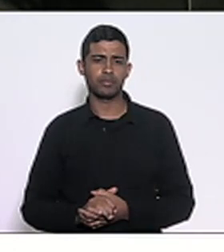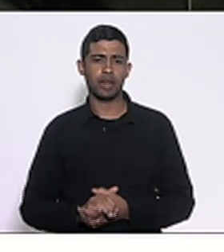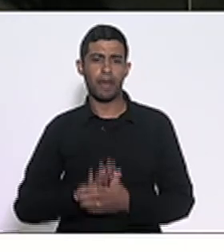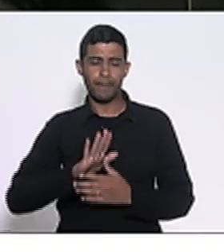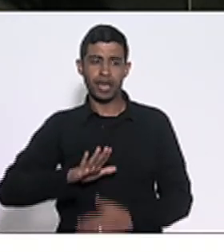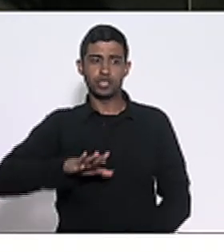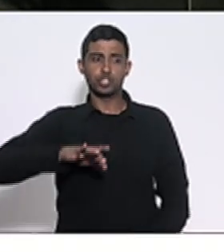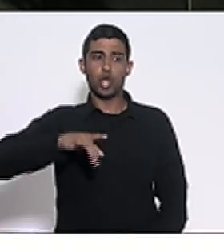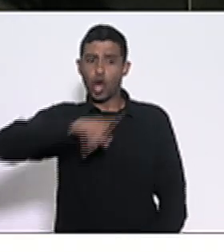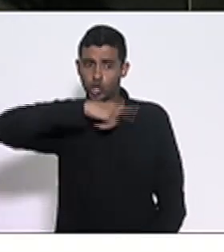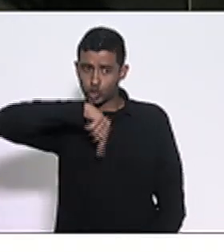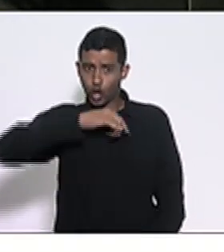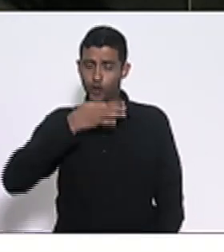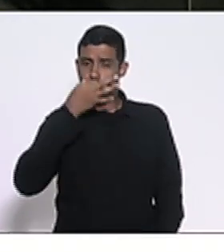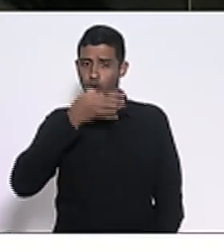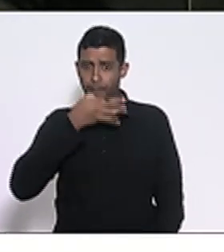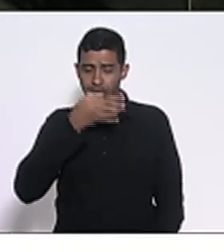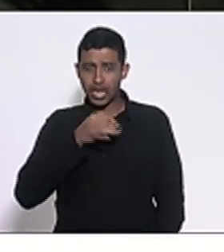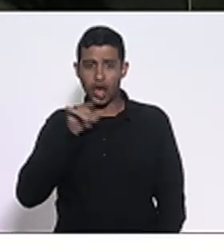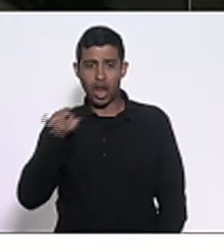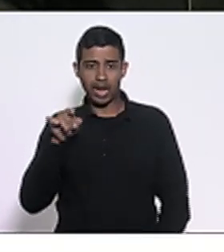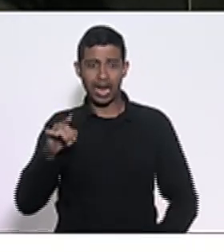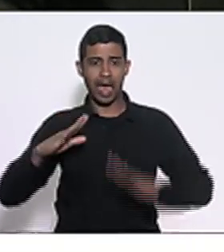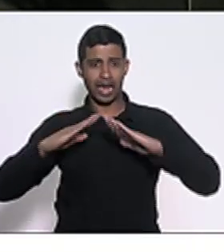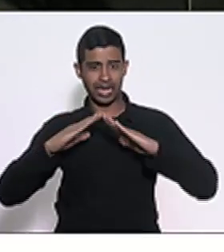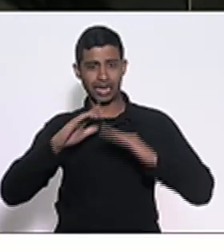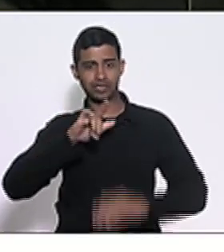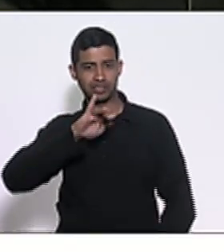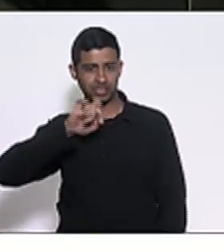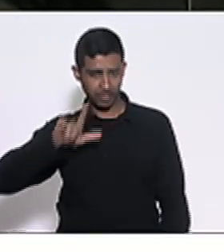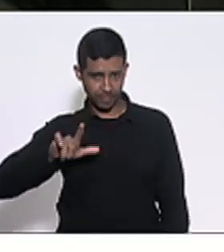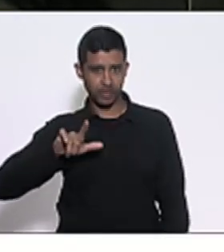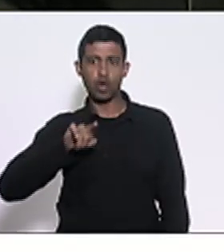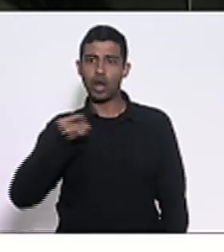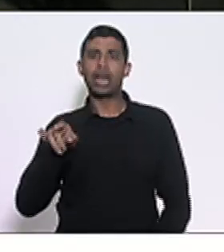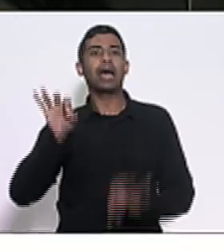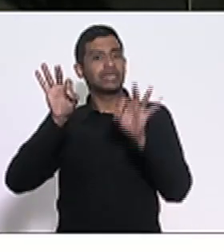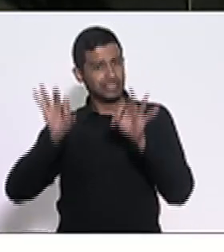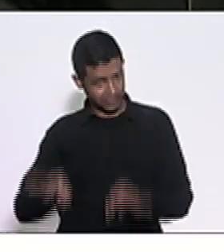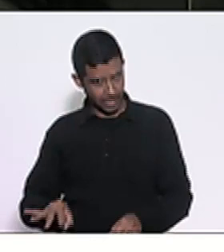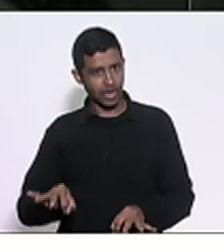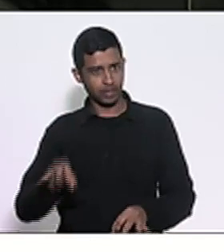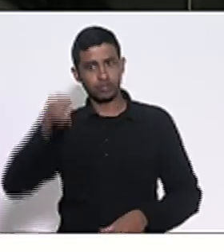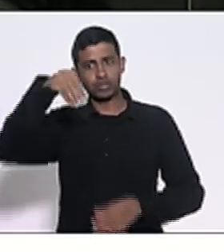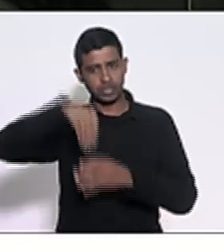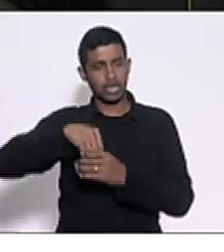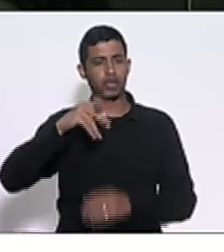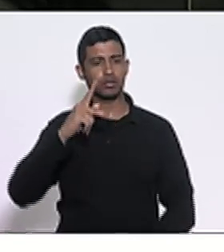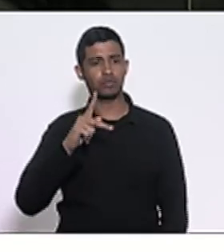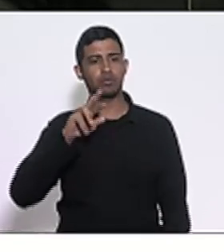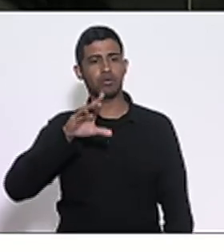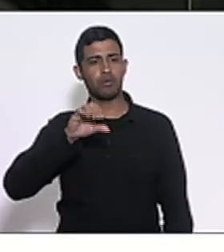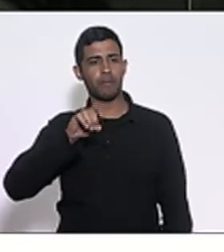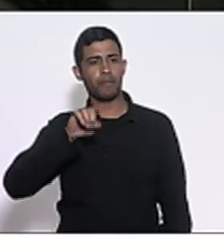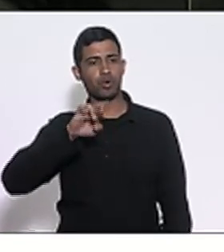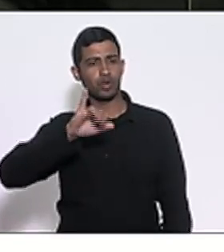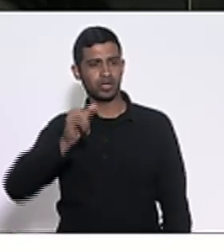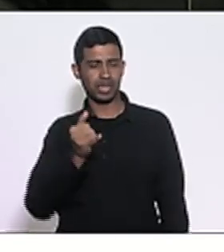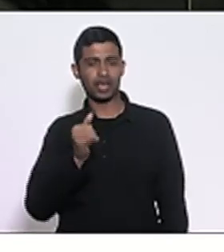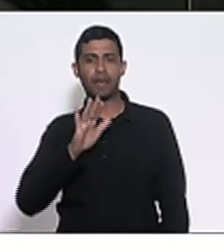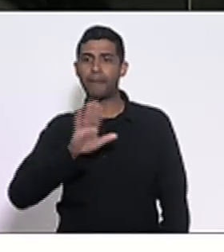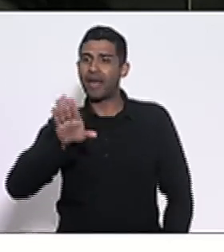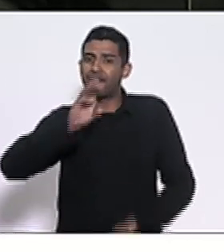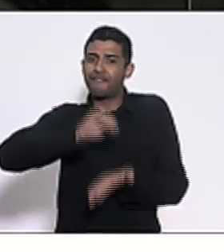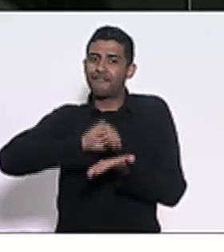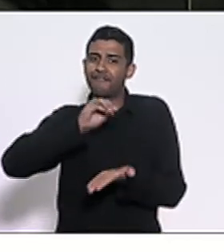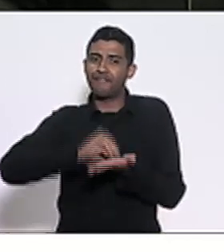nossa opinião, a Casa Civil é o local correto para estar o Proderj. O que falta é um